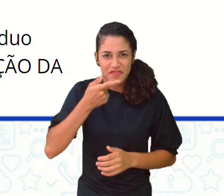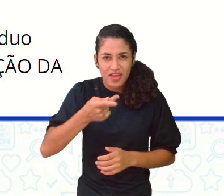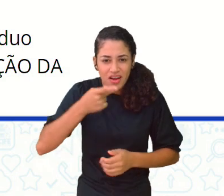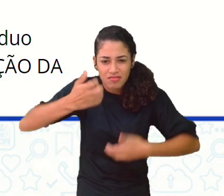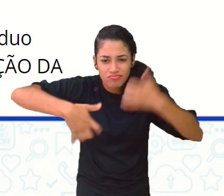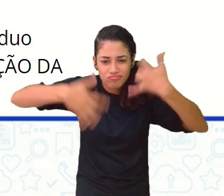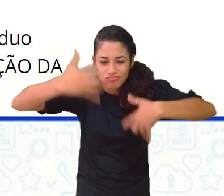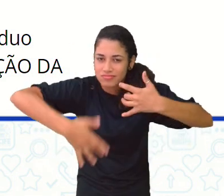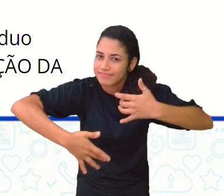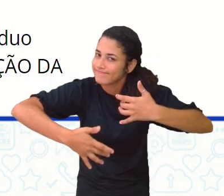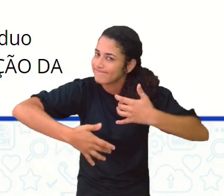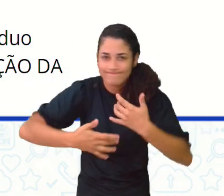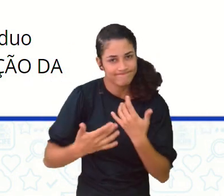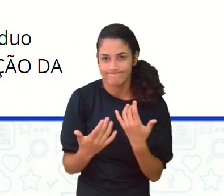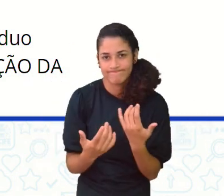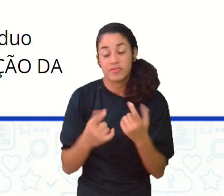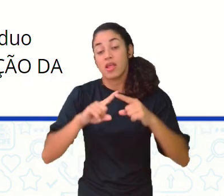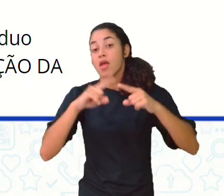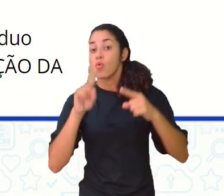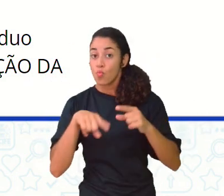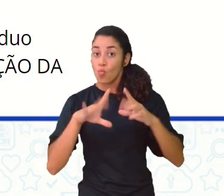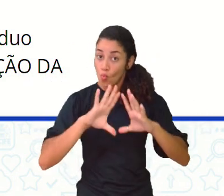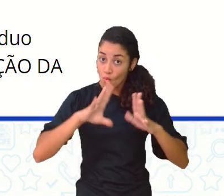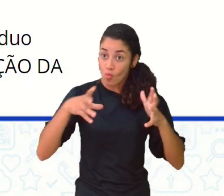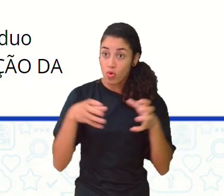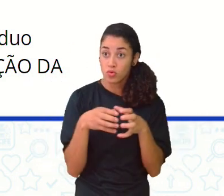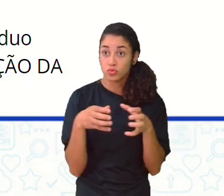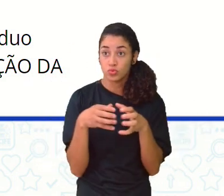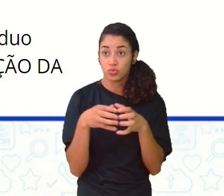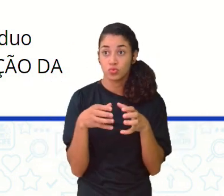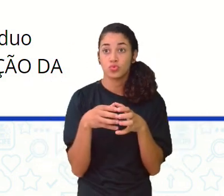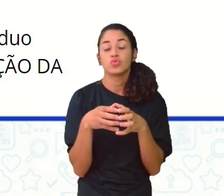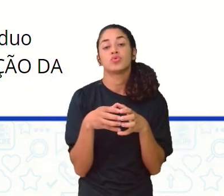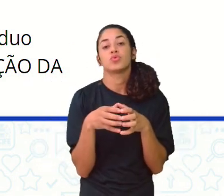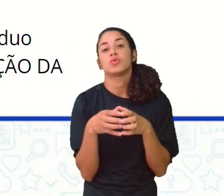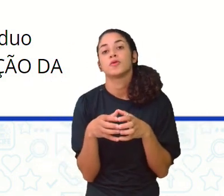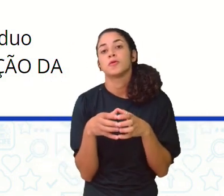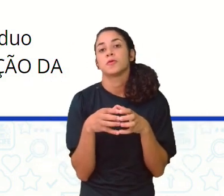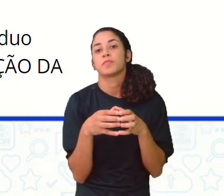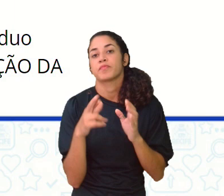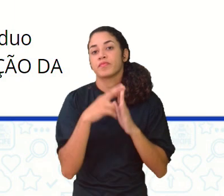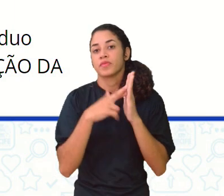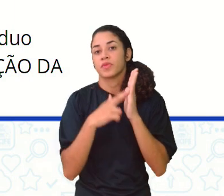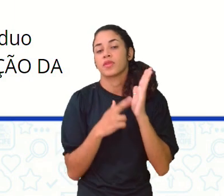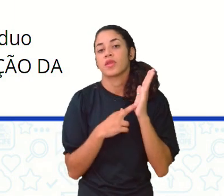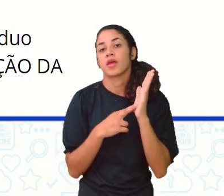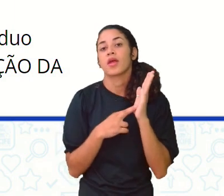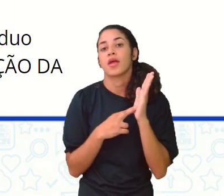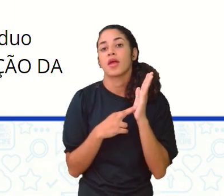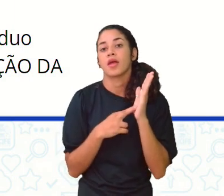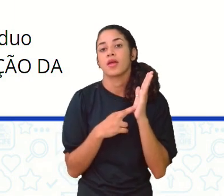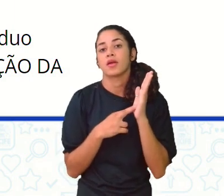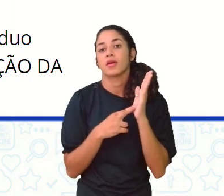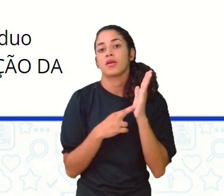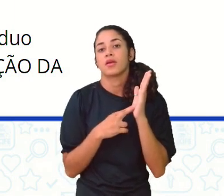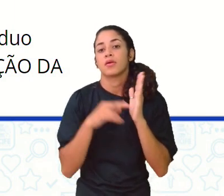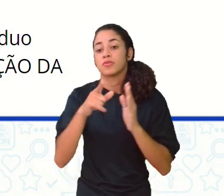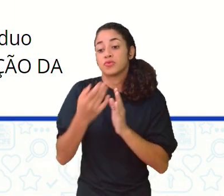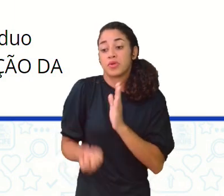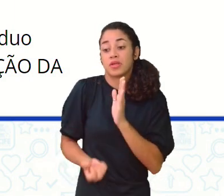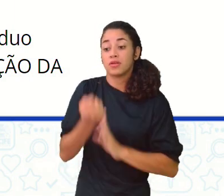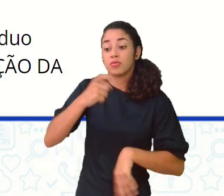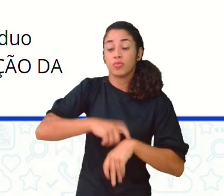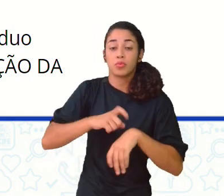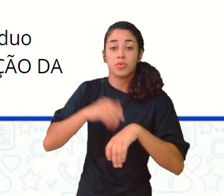É um conjunto de regras linguísticas que uma pessoa cria na fase adulta? O que é que vocês acham? Ou